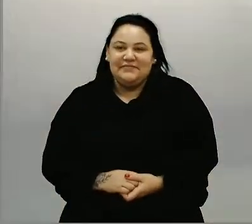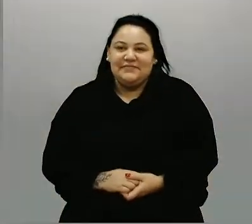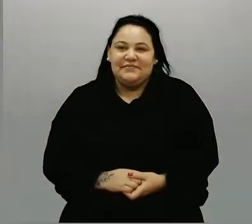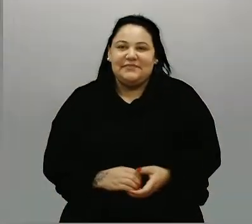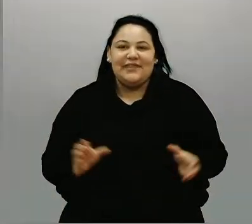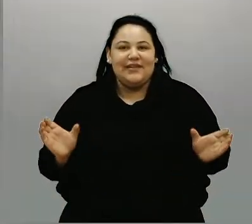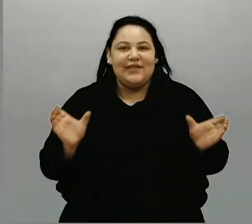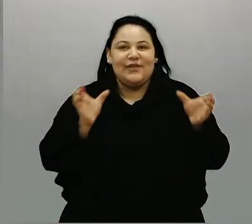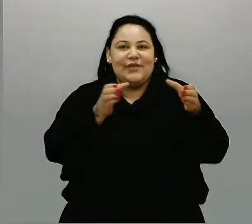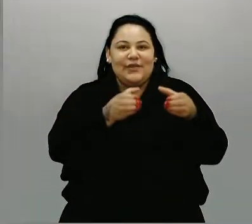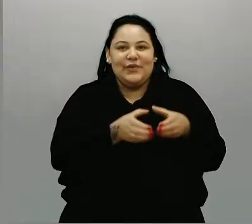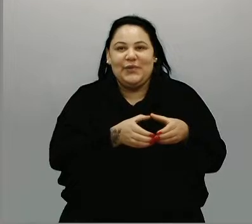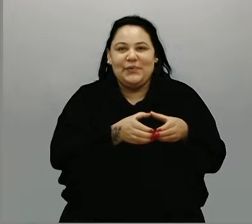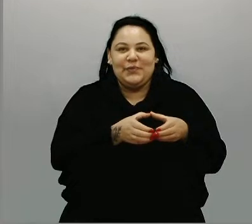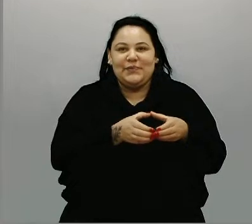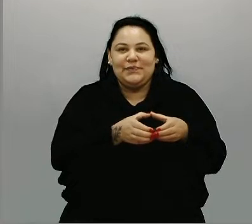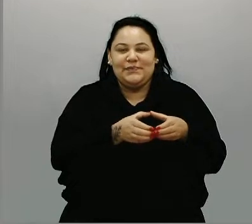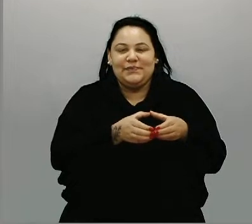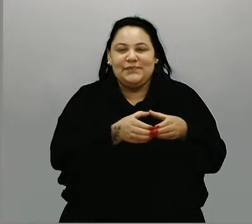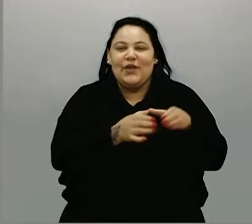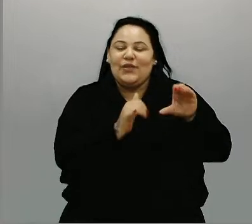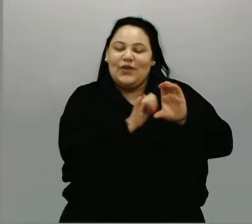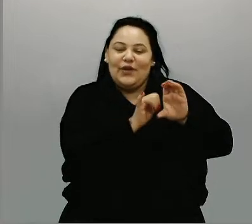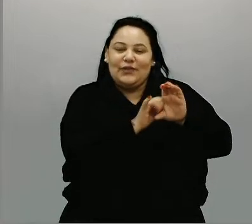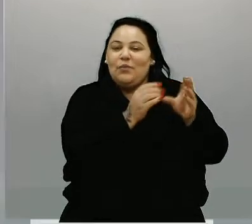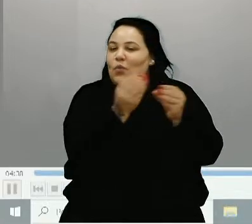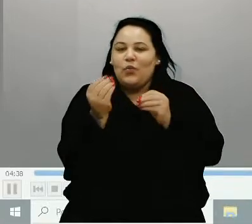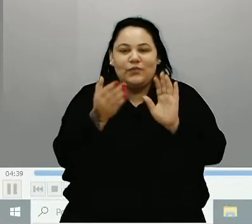Grupo Vaillant, muitos planos para o futuro.